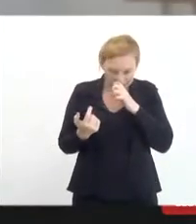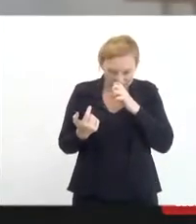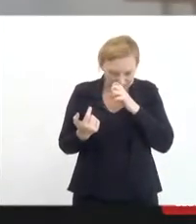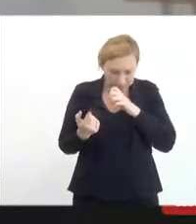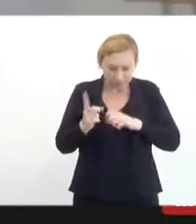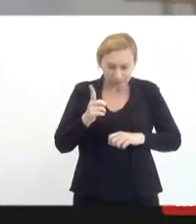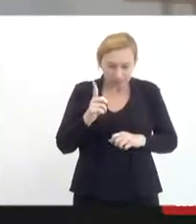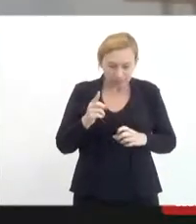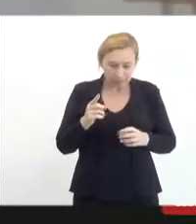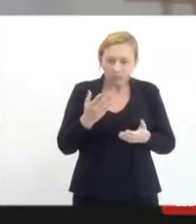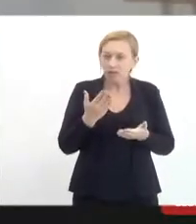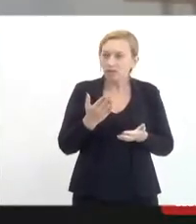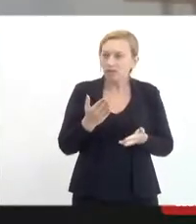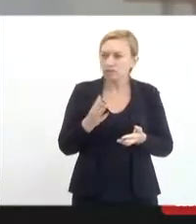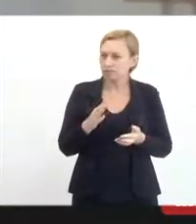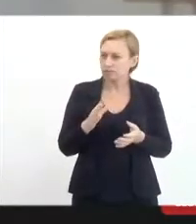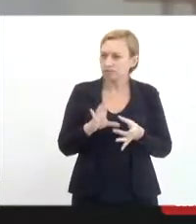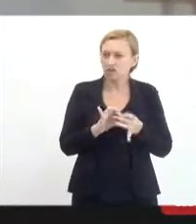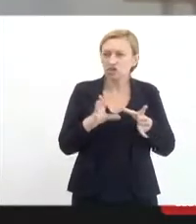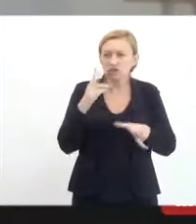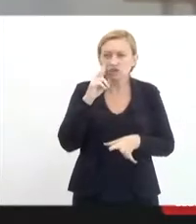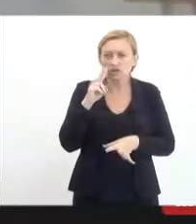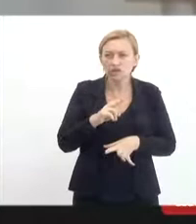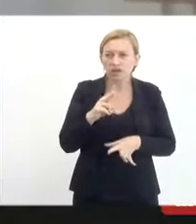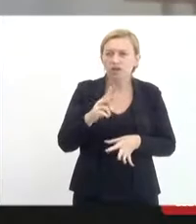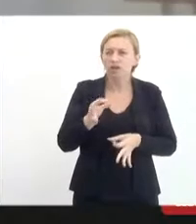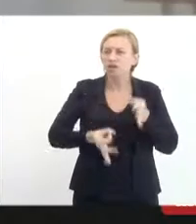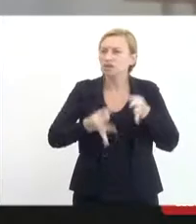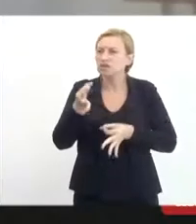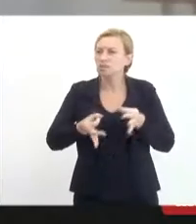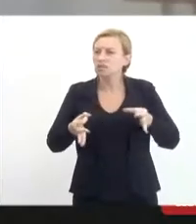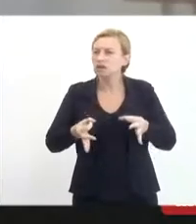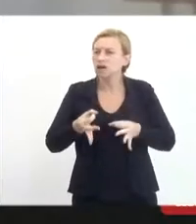não passou despercebido pelo Tribunal de Justiça.